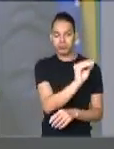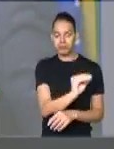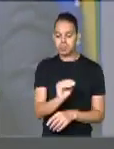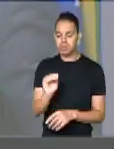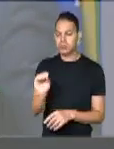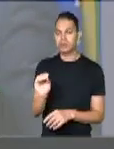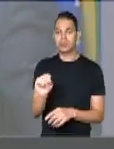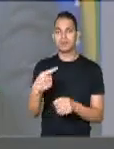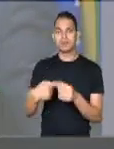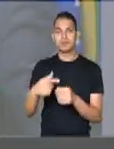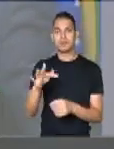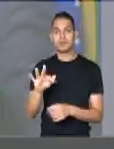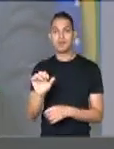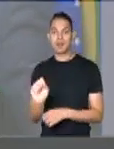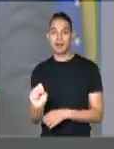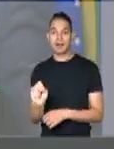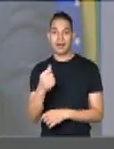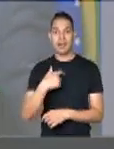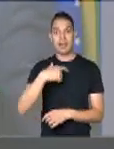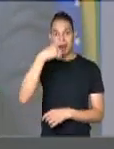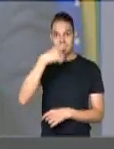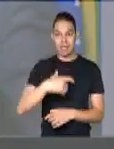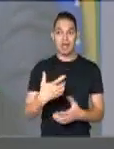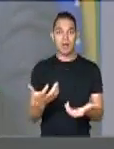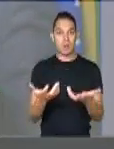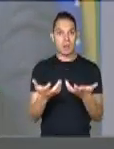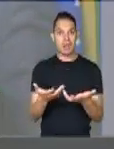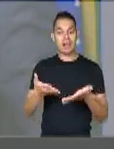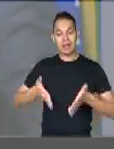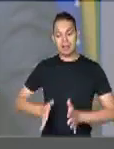Santana. Na verdade, eu queria nascer com o pé em feira.